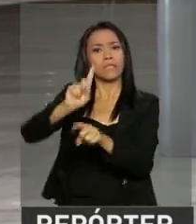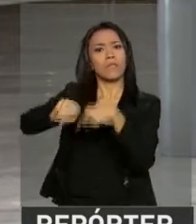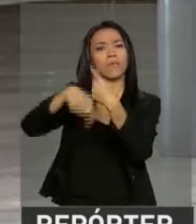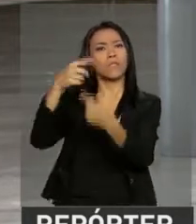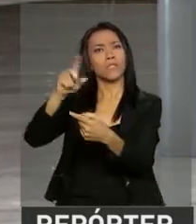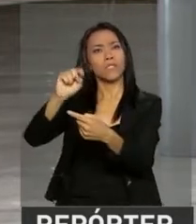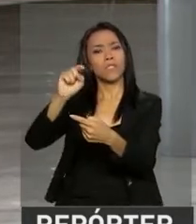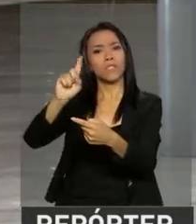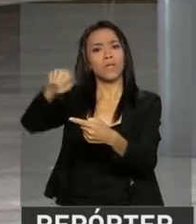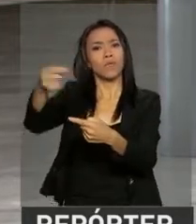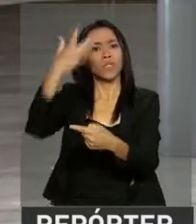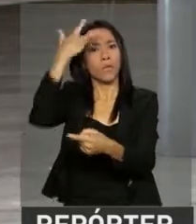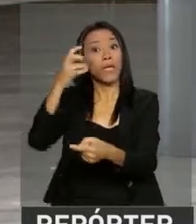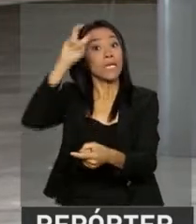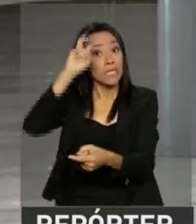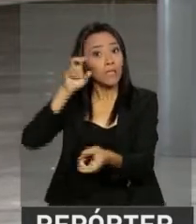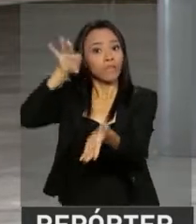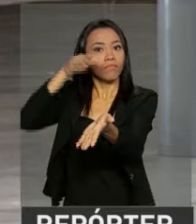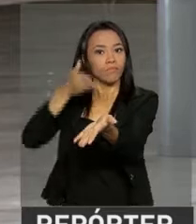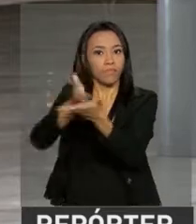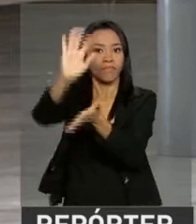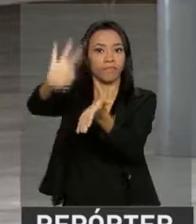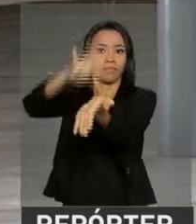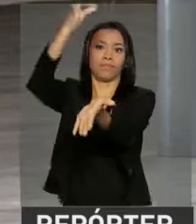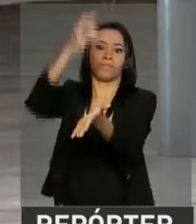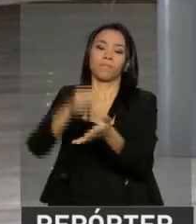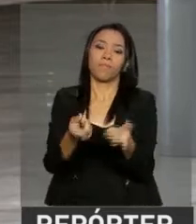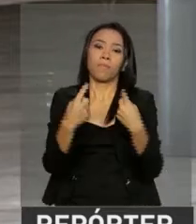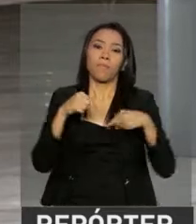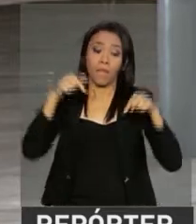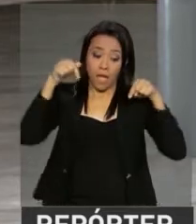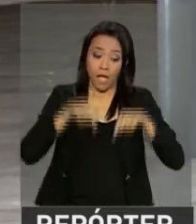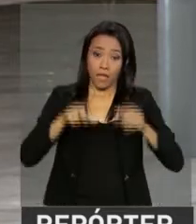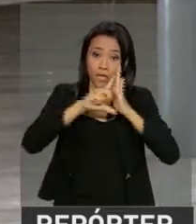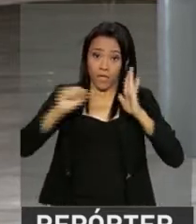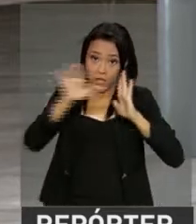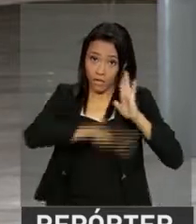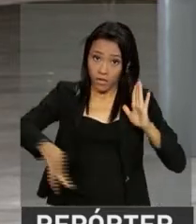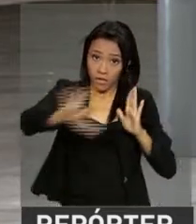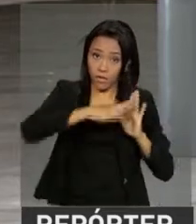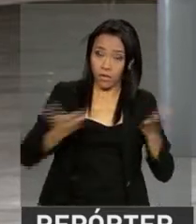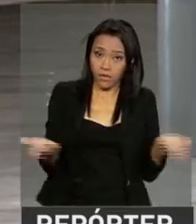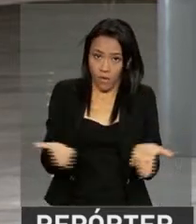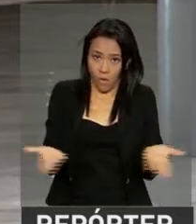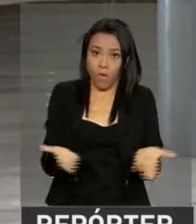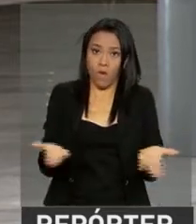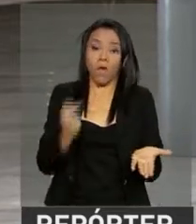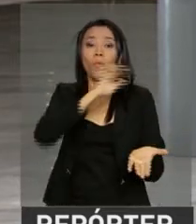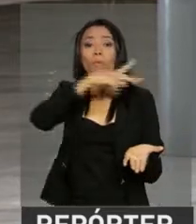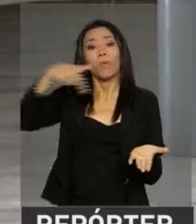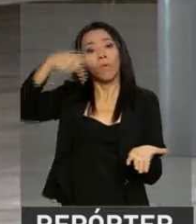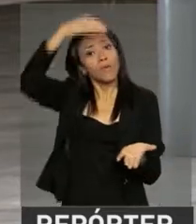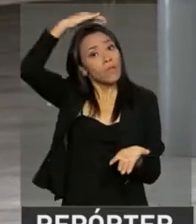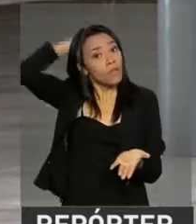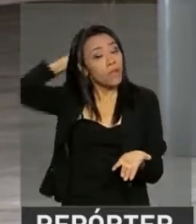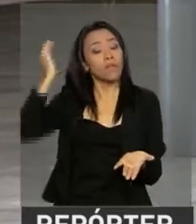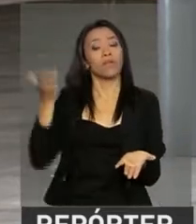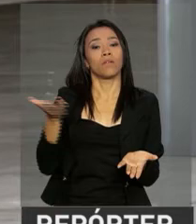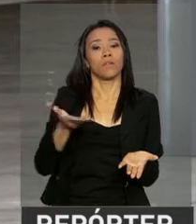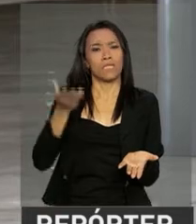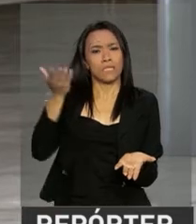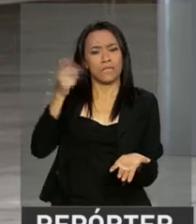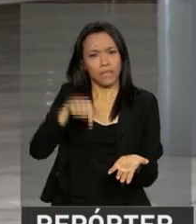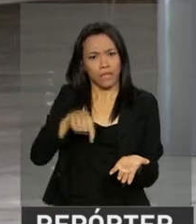de amanhã quinta-feira bom e aqui no palácio do planalto agora pela manhã o presidente michel temer recebe